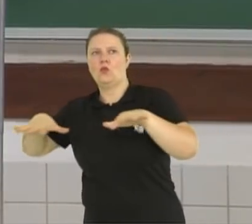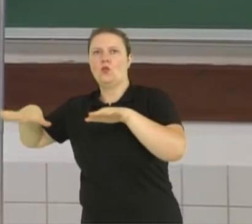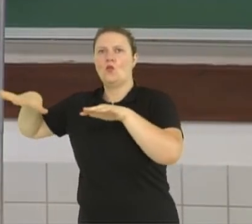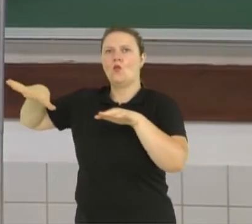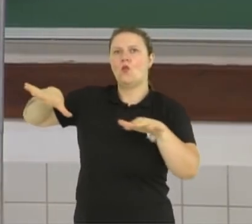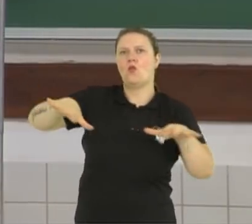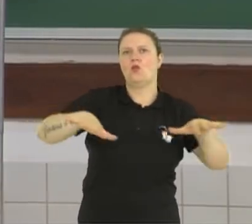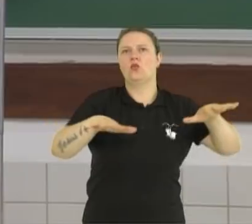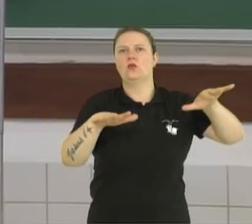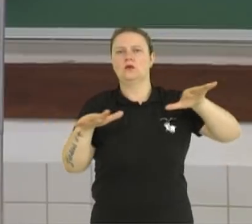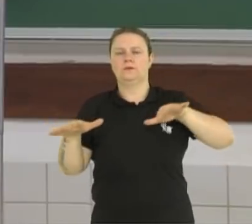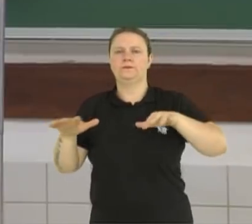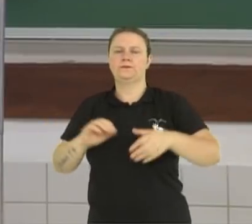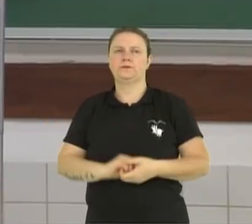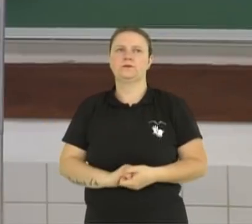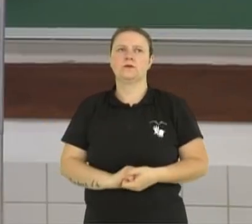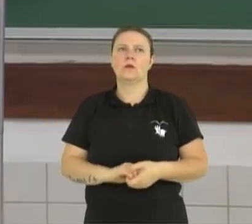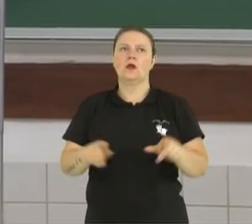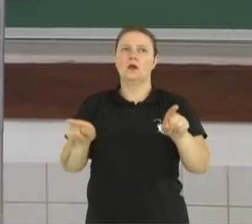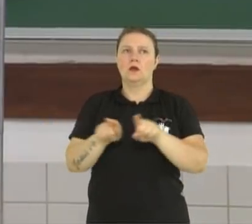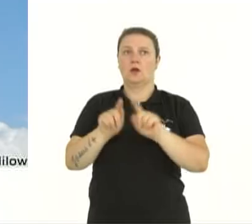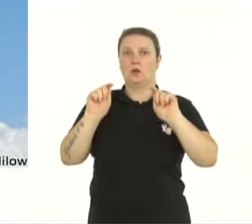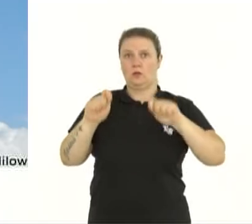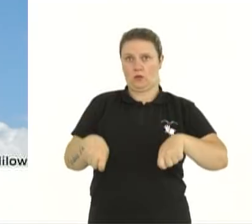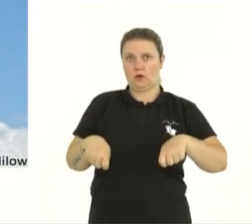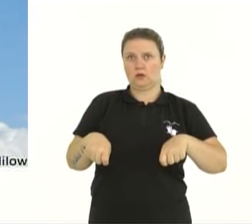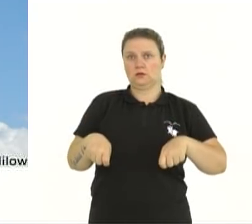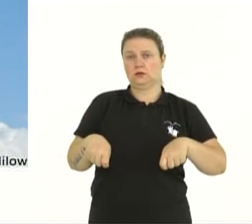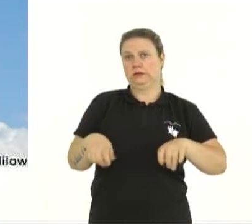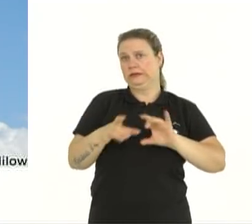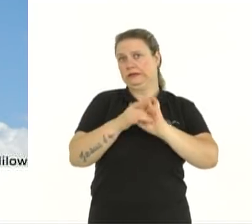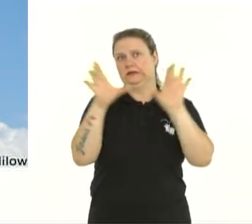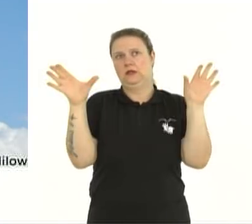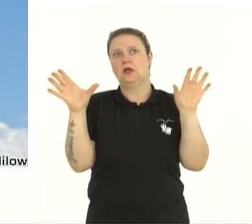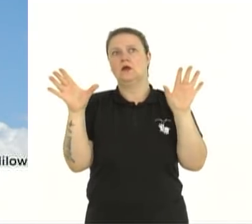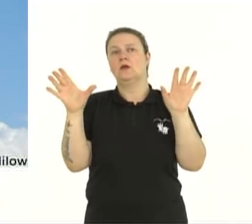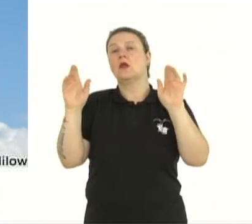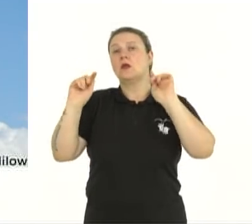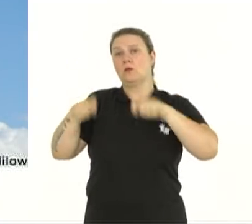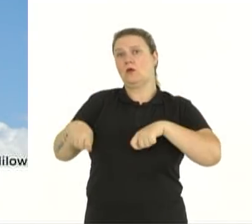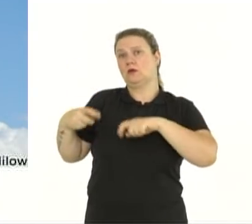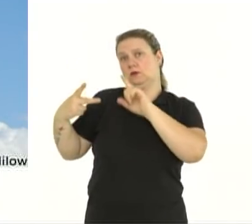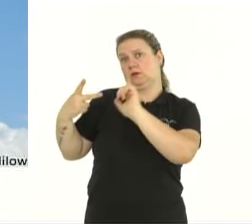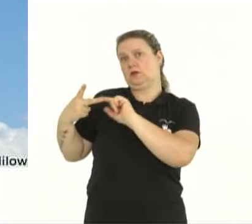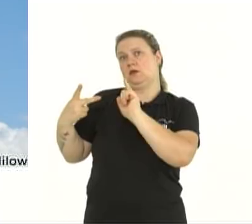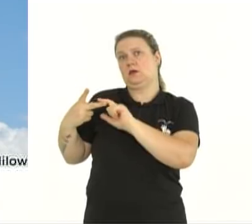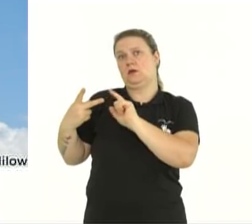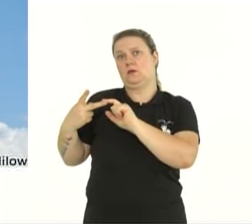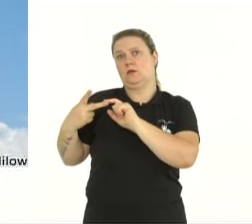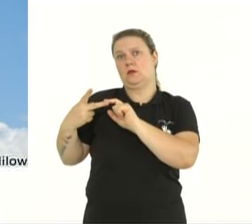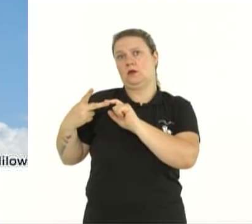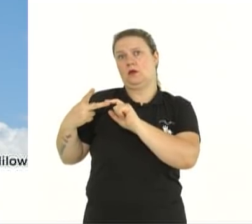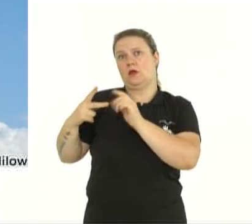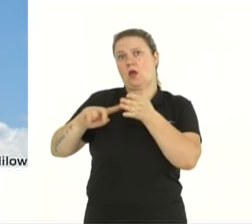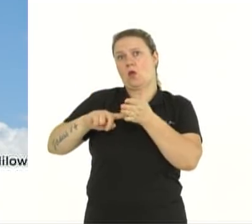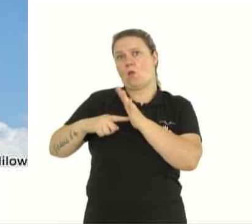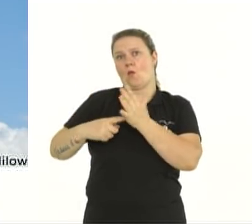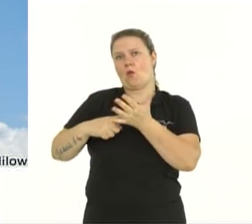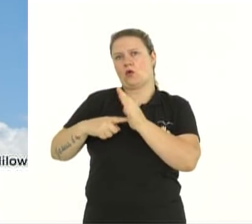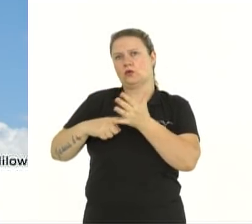Ele pode ser assim, que é sem motor, e ele pode ser assim também, que é motorizado. O motorizado, ele sai do chão